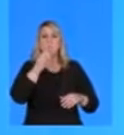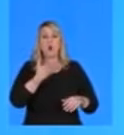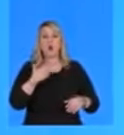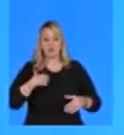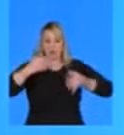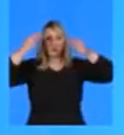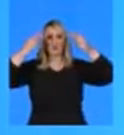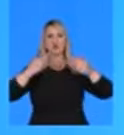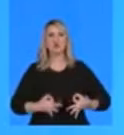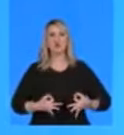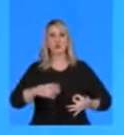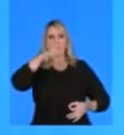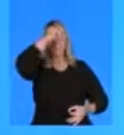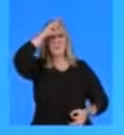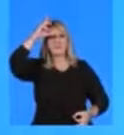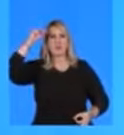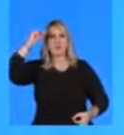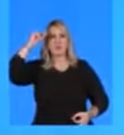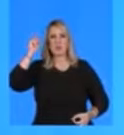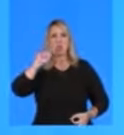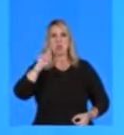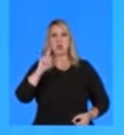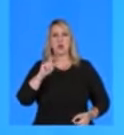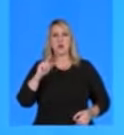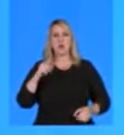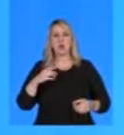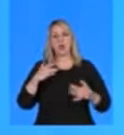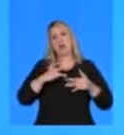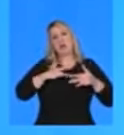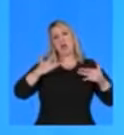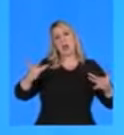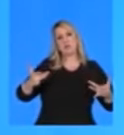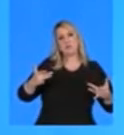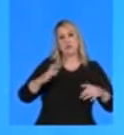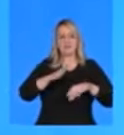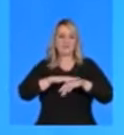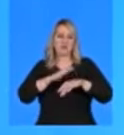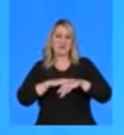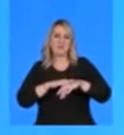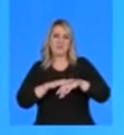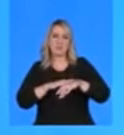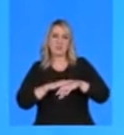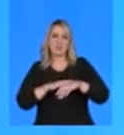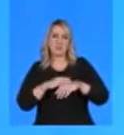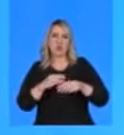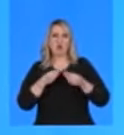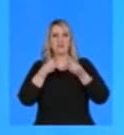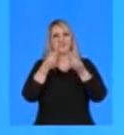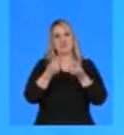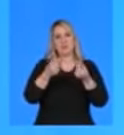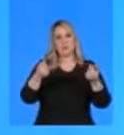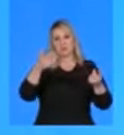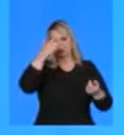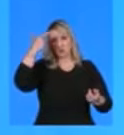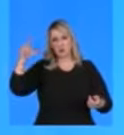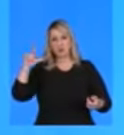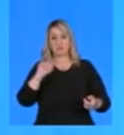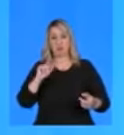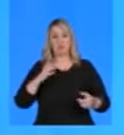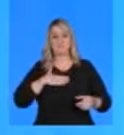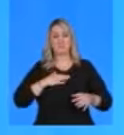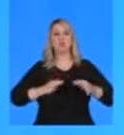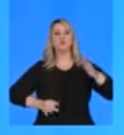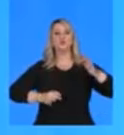um homem justo na Prefeitura El você é um homem caridoso fazendo caridade com imposto dinheiro dos outros eu vou fazer